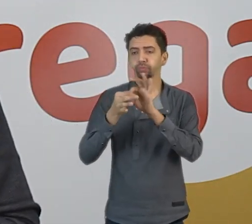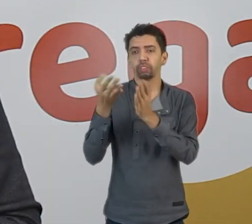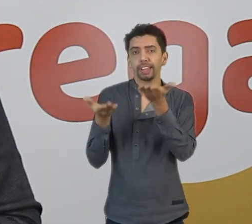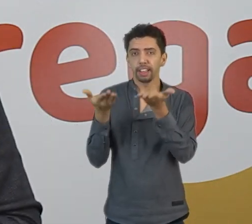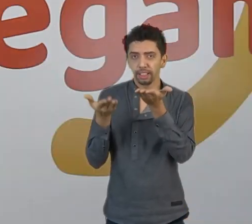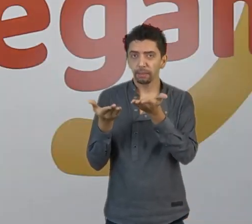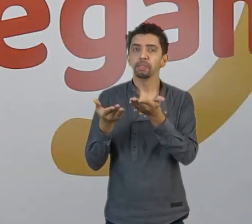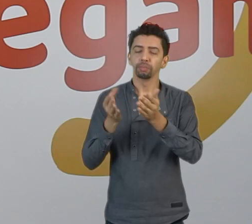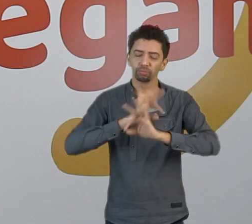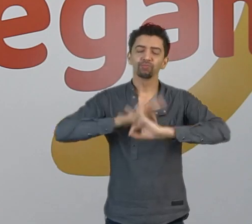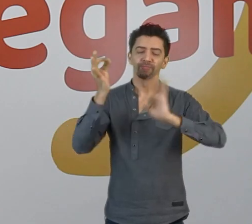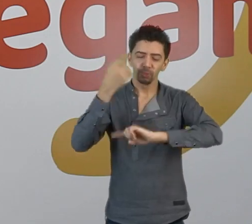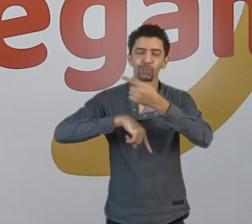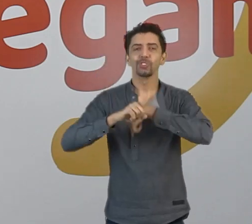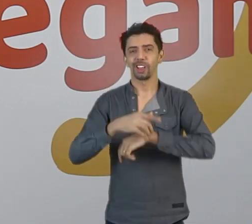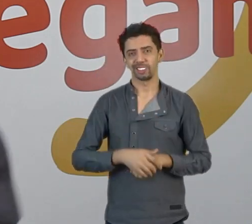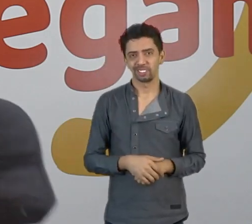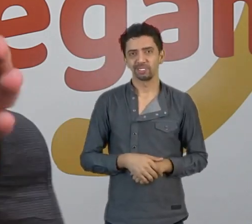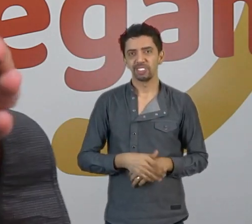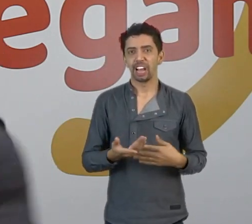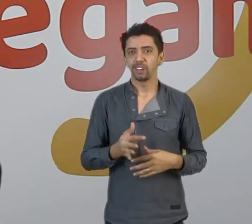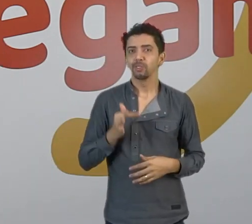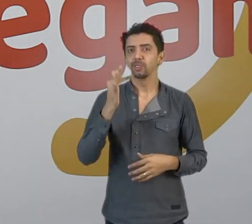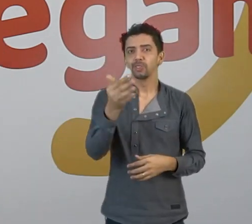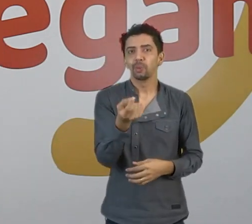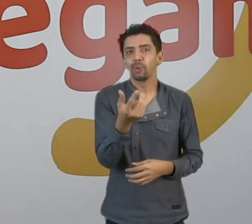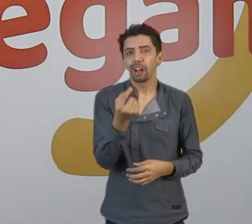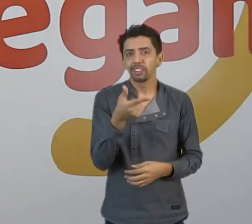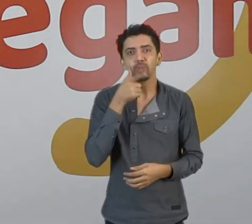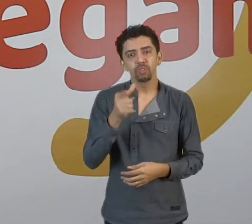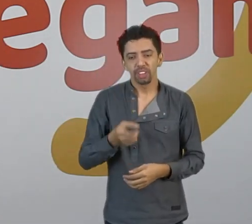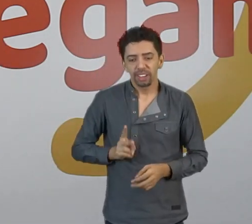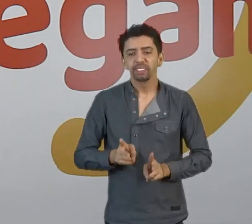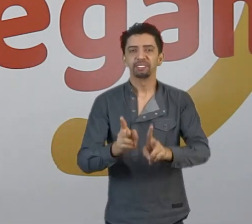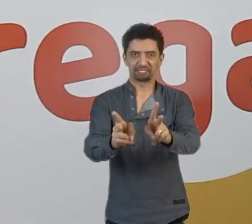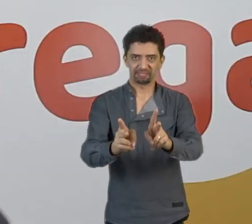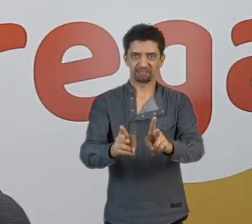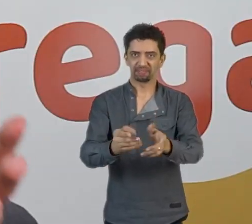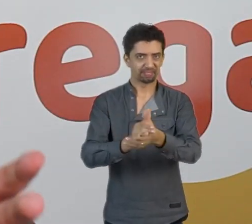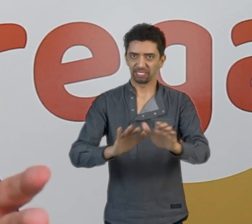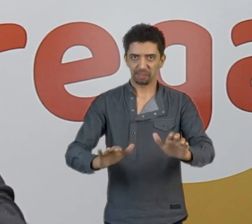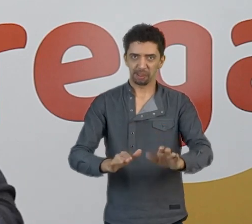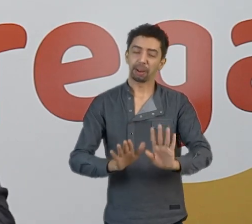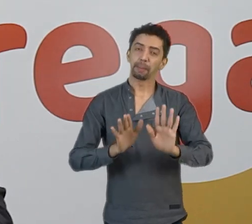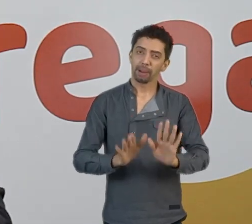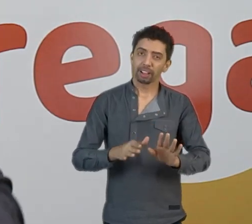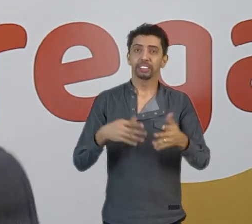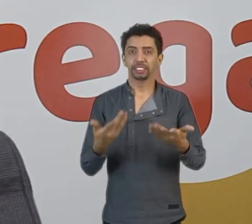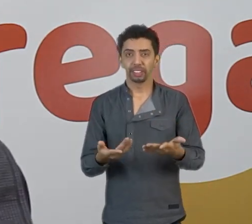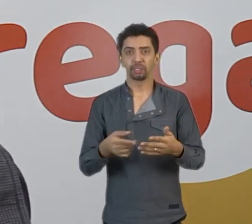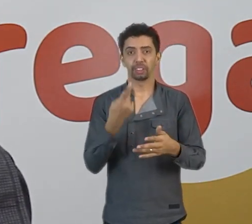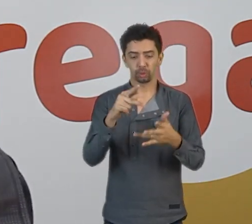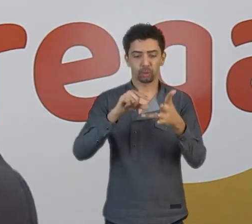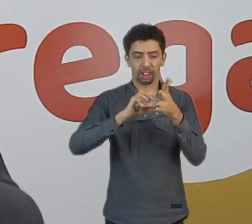fica muito bacana E é quase certo que não haverá rupturas futuras então o segredo está